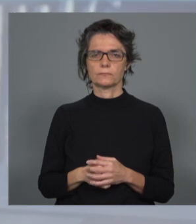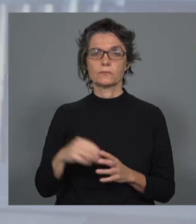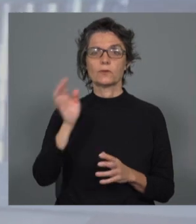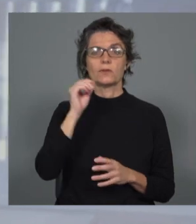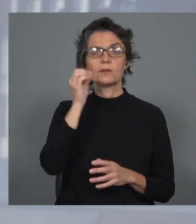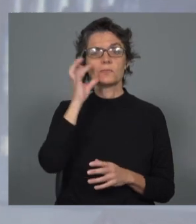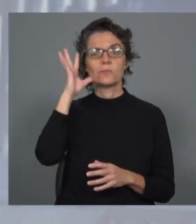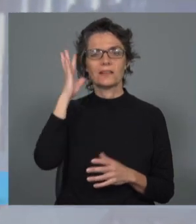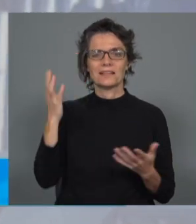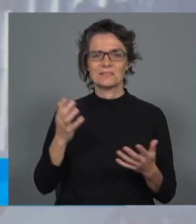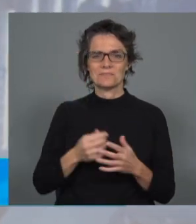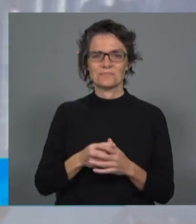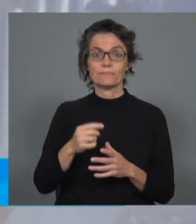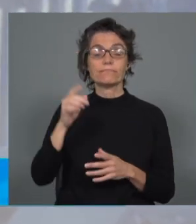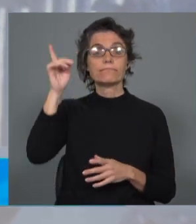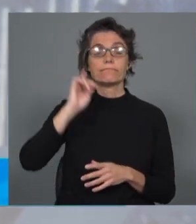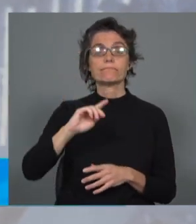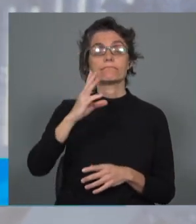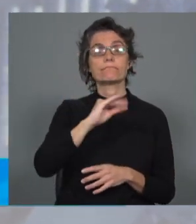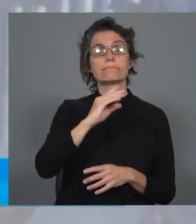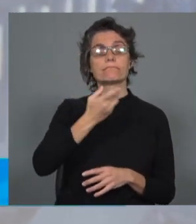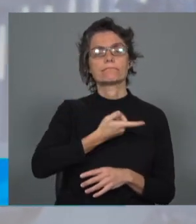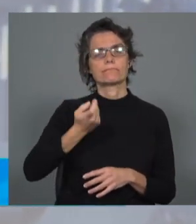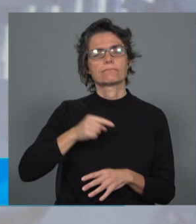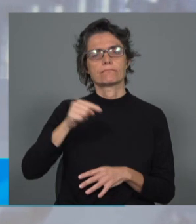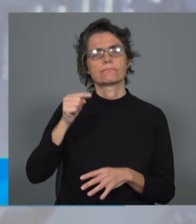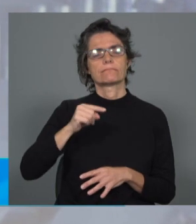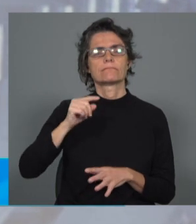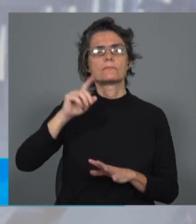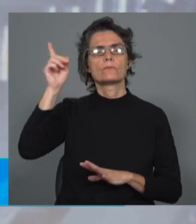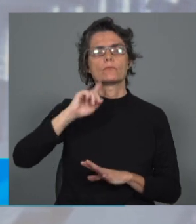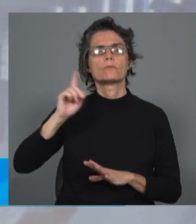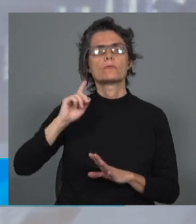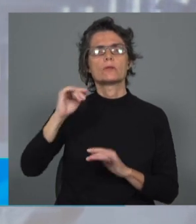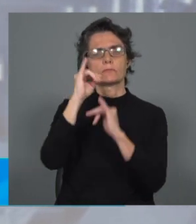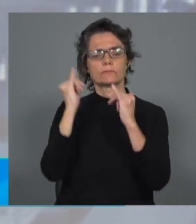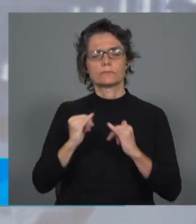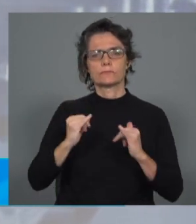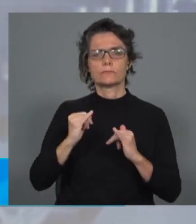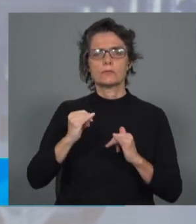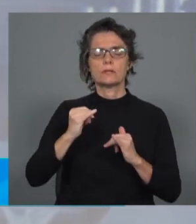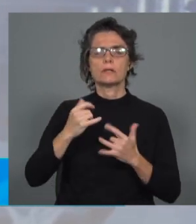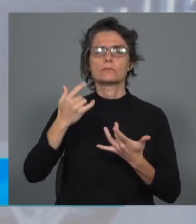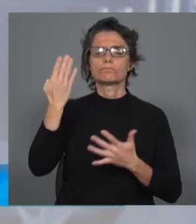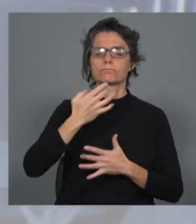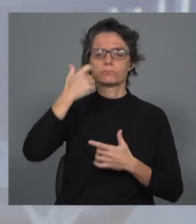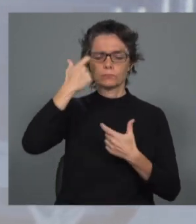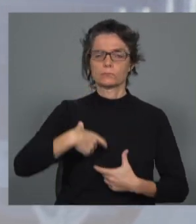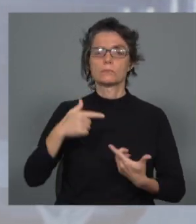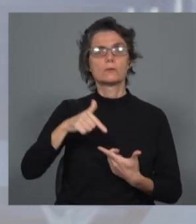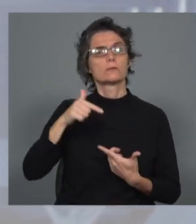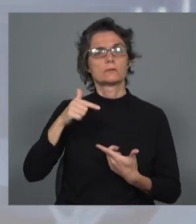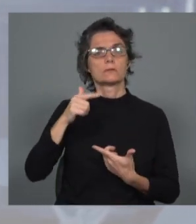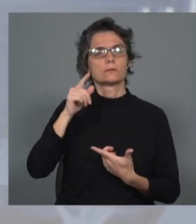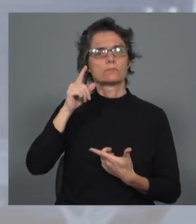Olá, muito boa tarde. 10 de dezembro, Dia Internacional dos Direitos Humanos. Uma jornada que é necessário assinalar porque são